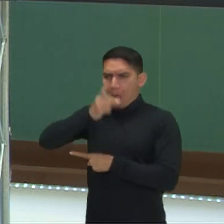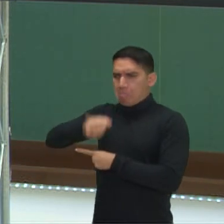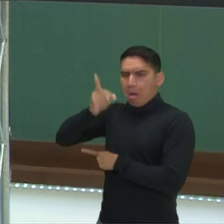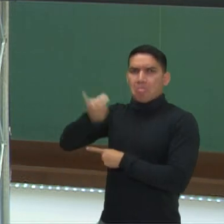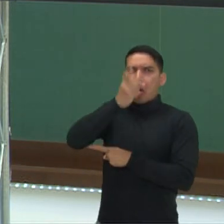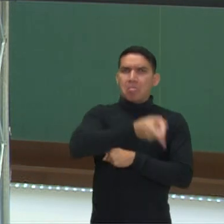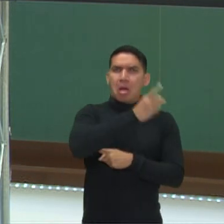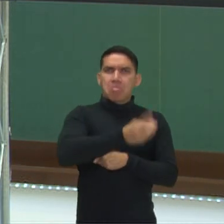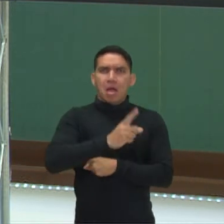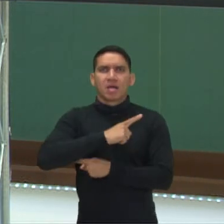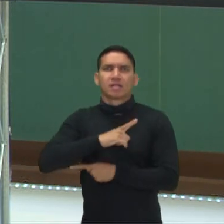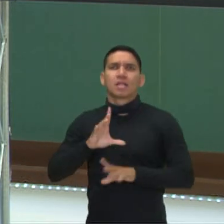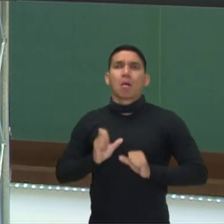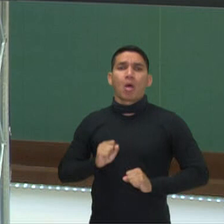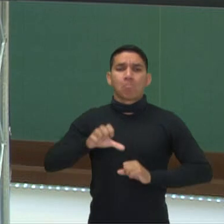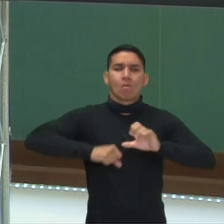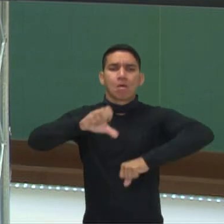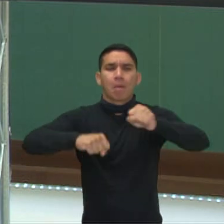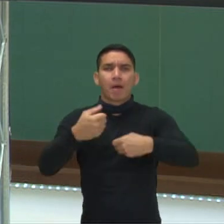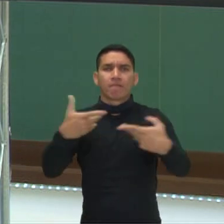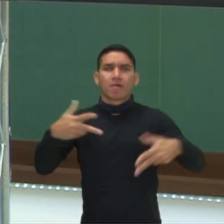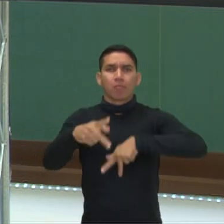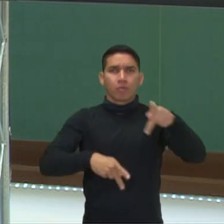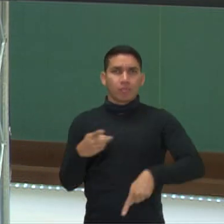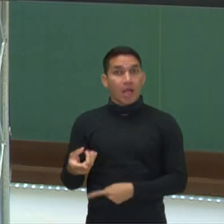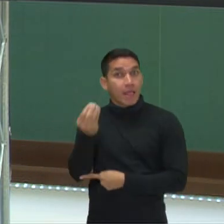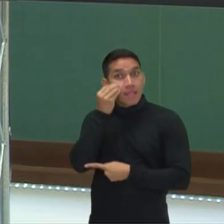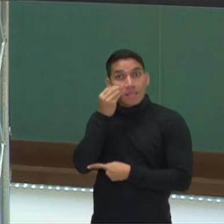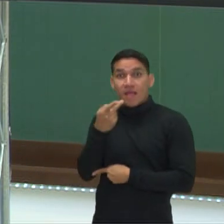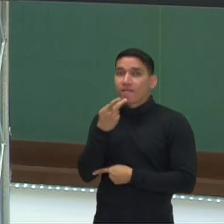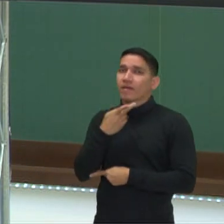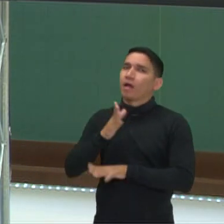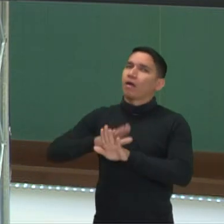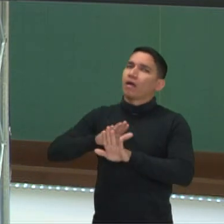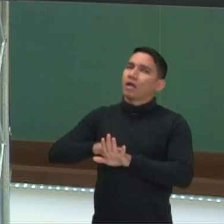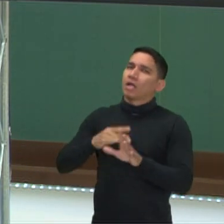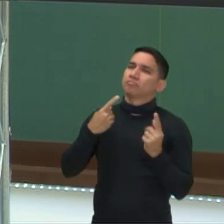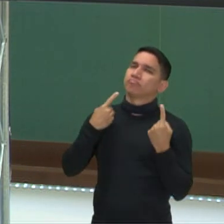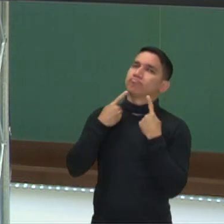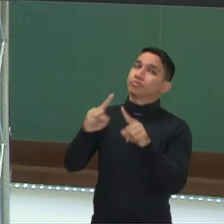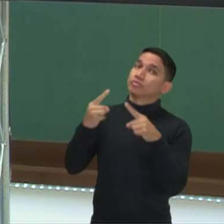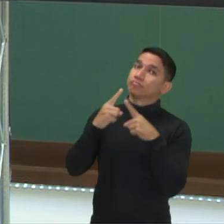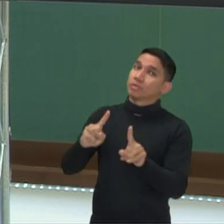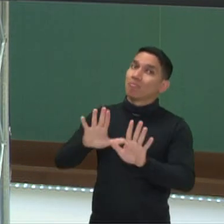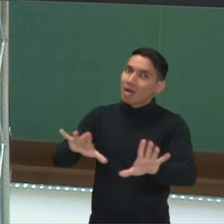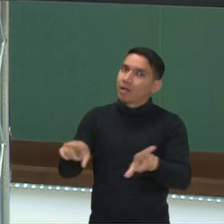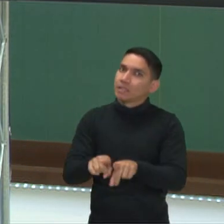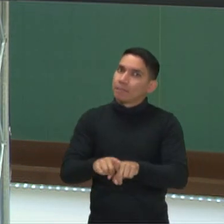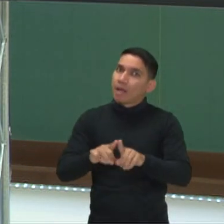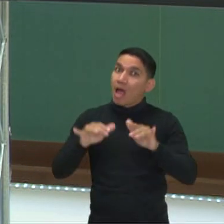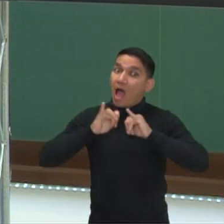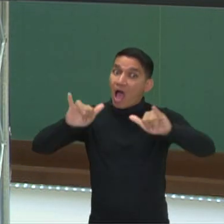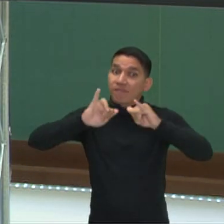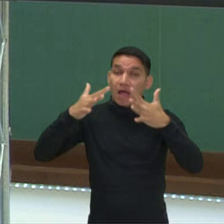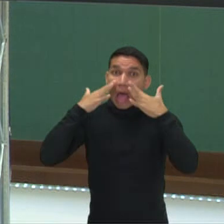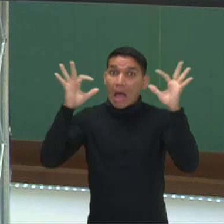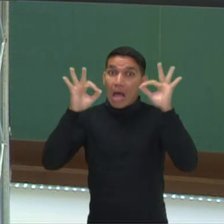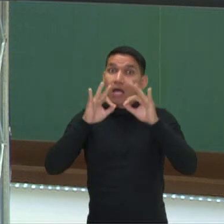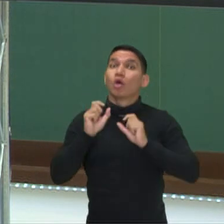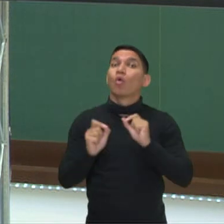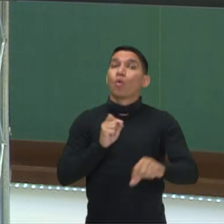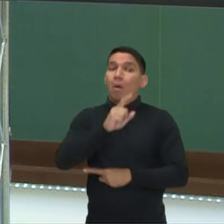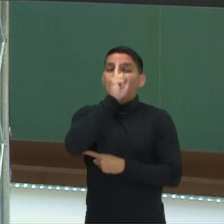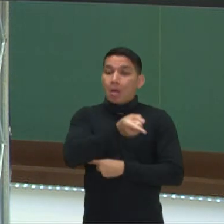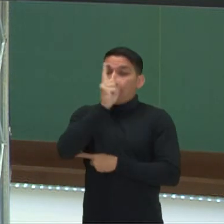ditador dominar vários povos. Então, ele tenta fazer uma sátira, mas que ao mesmo tempo é um alerta sobre os perigos de